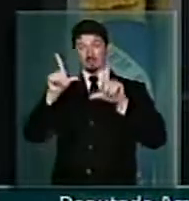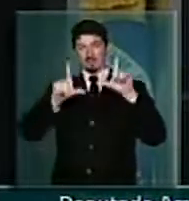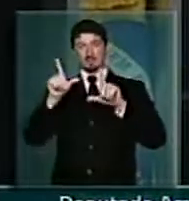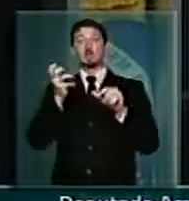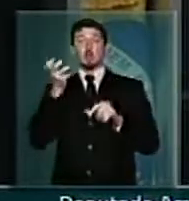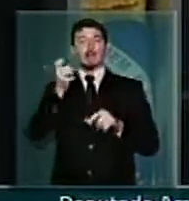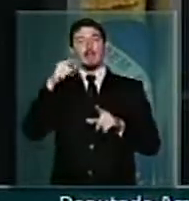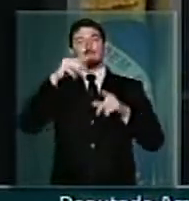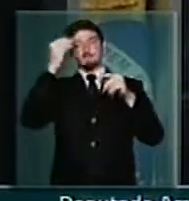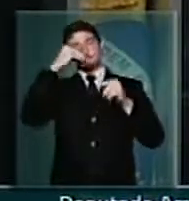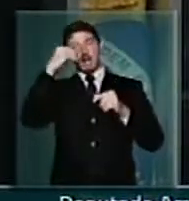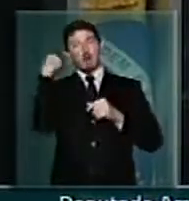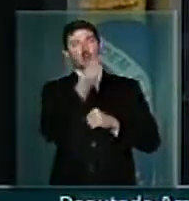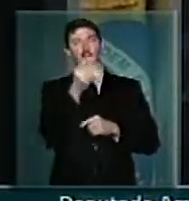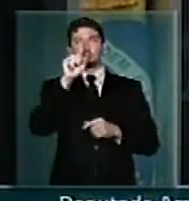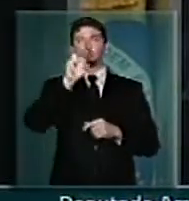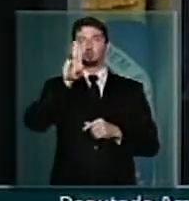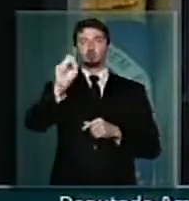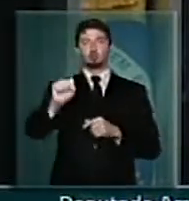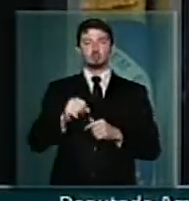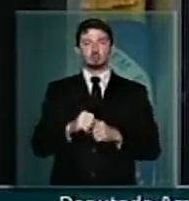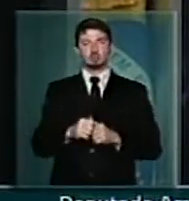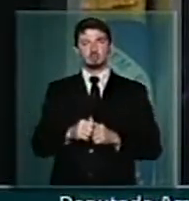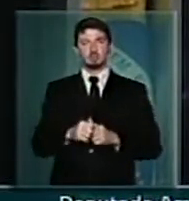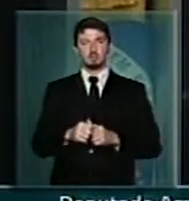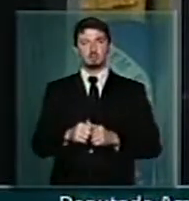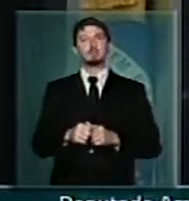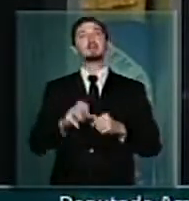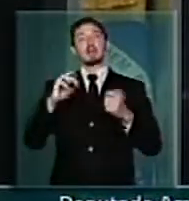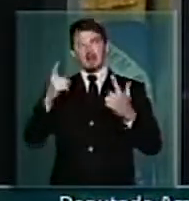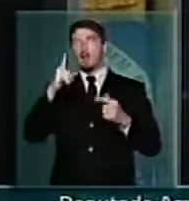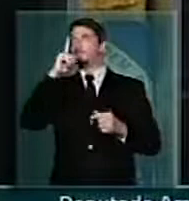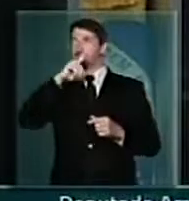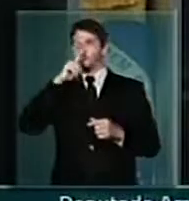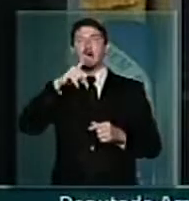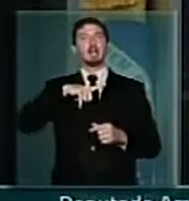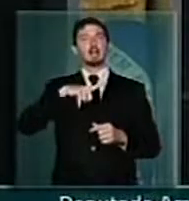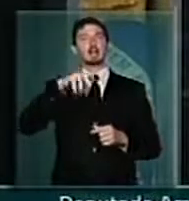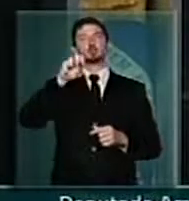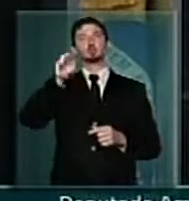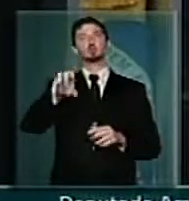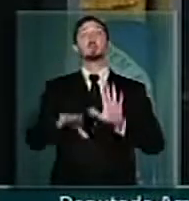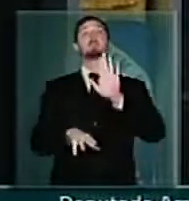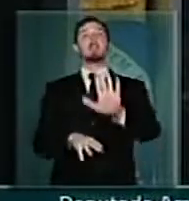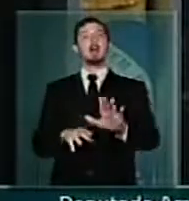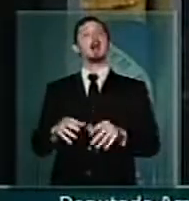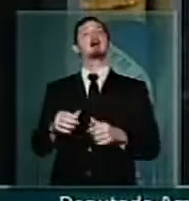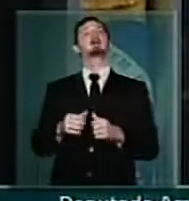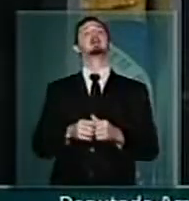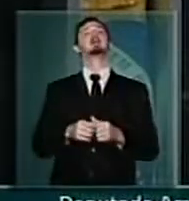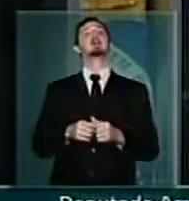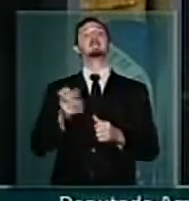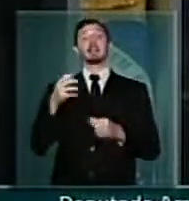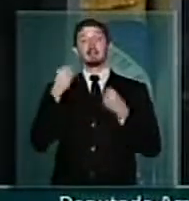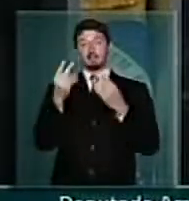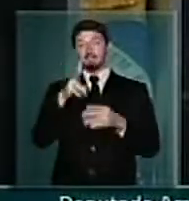SUS. Nós reconhecemos que o SUS tem deficiência, mas nós queremos fortalecer